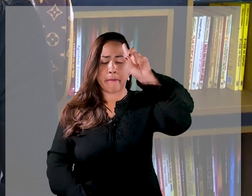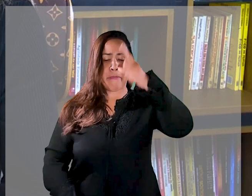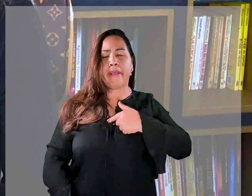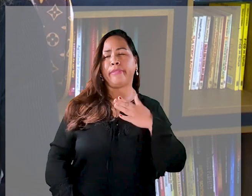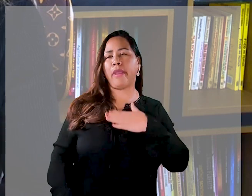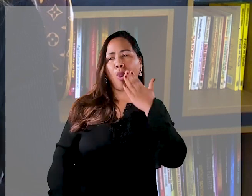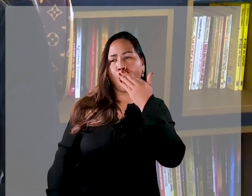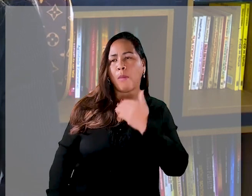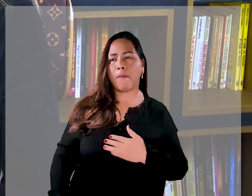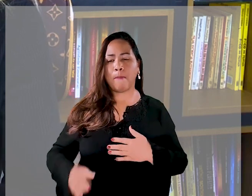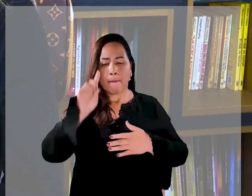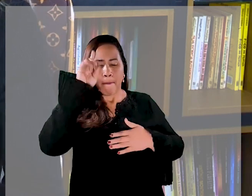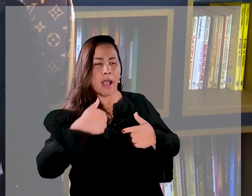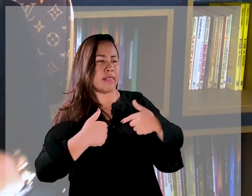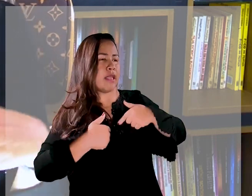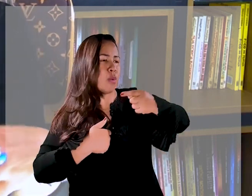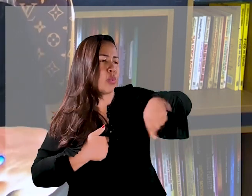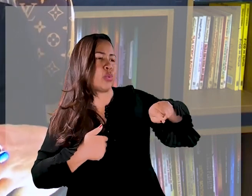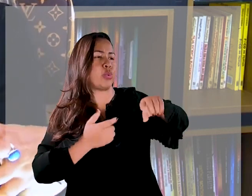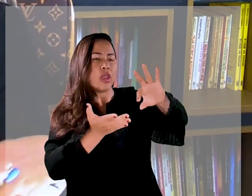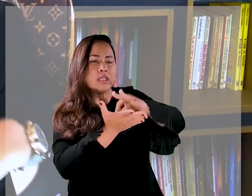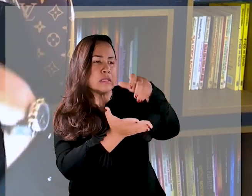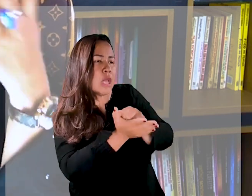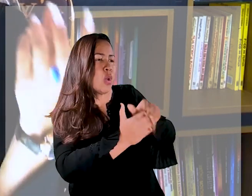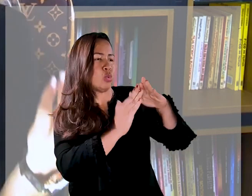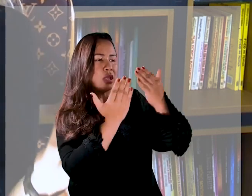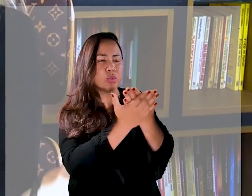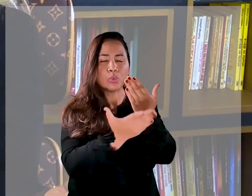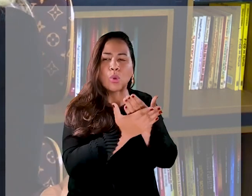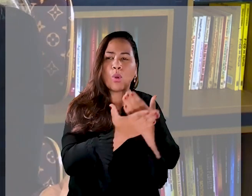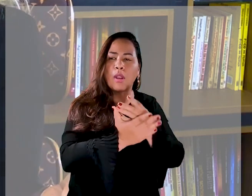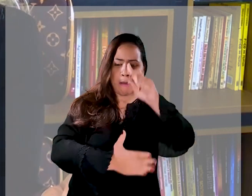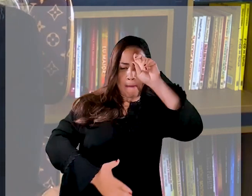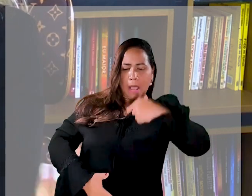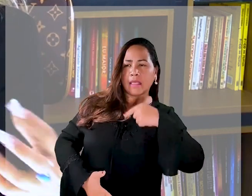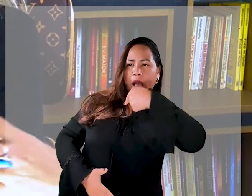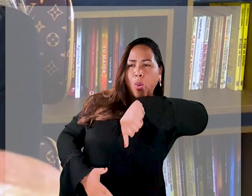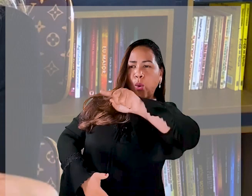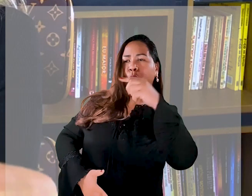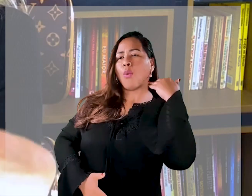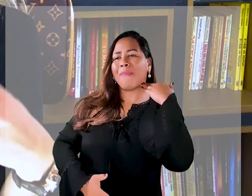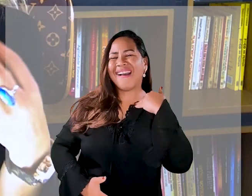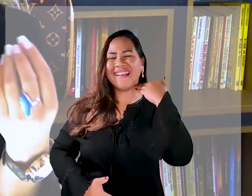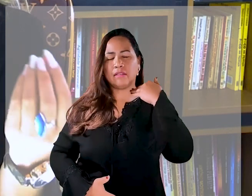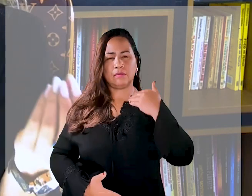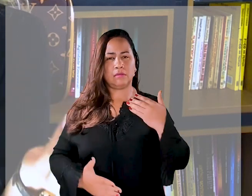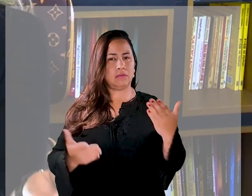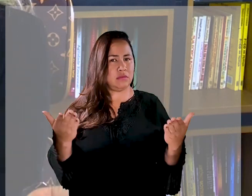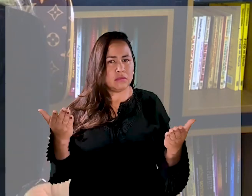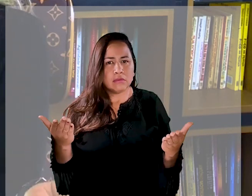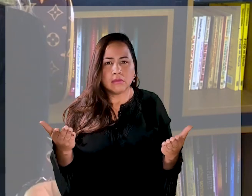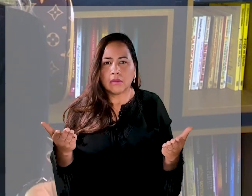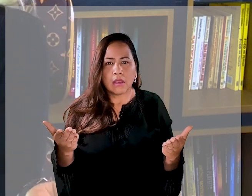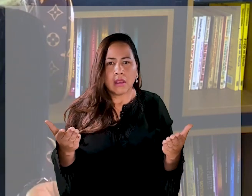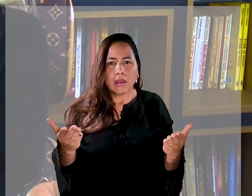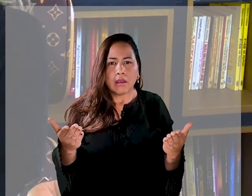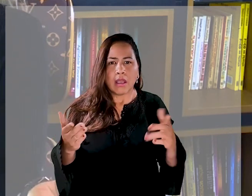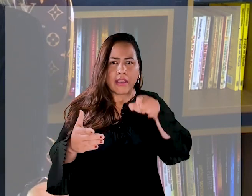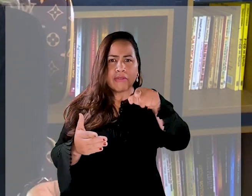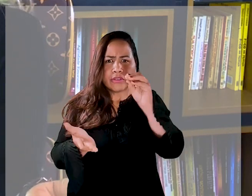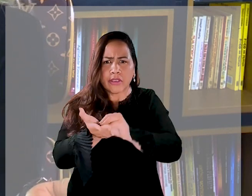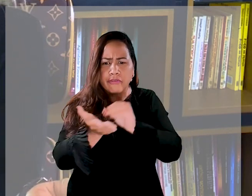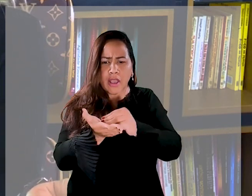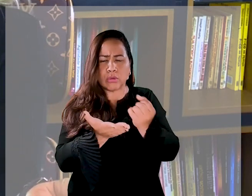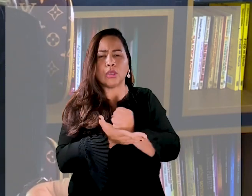vão estudar. Porque ao precisar da aprovação do outro, você coloca a tua vida sob o comando do outro. Porque